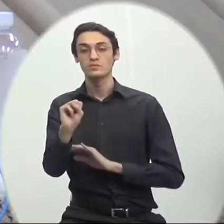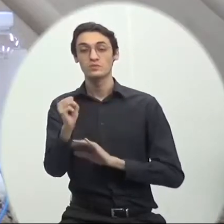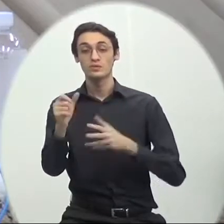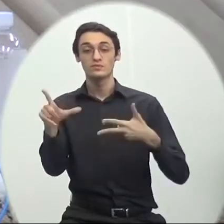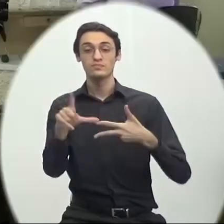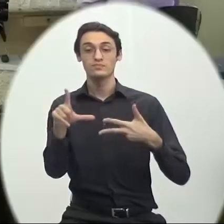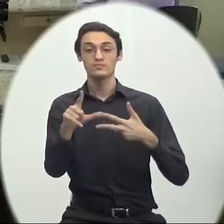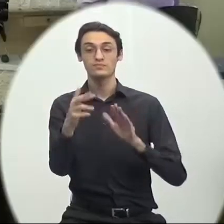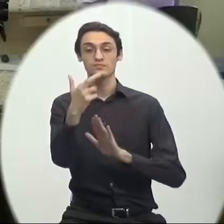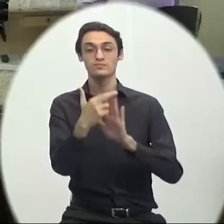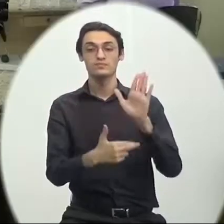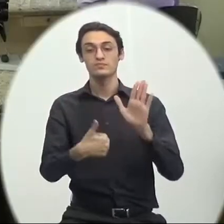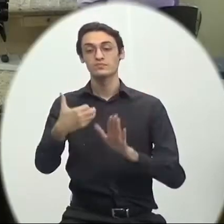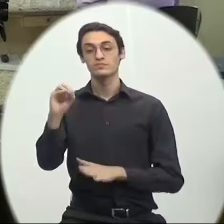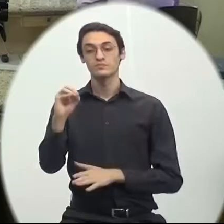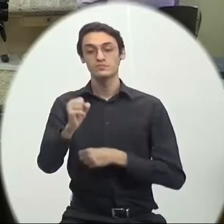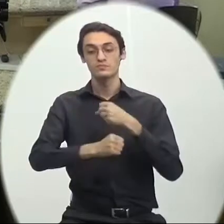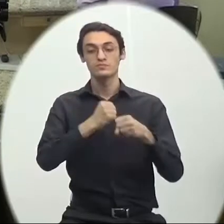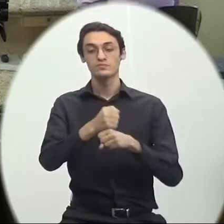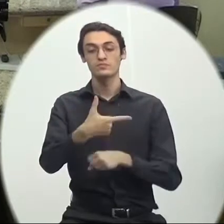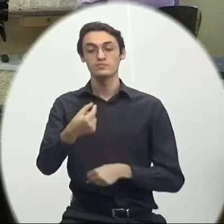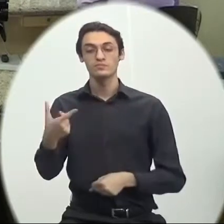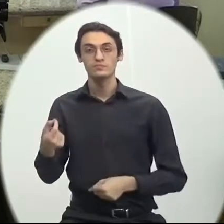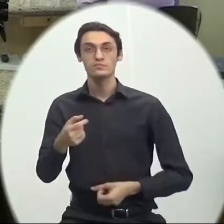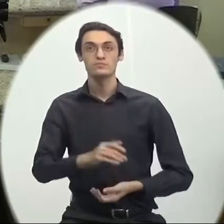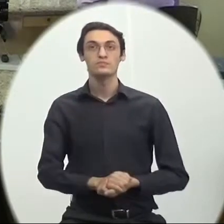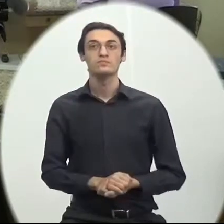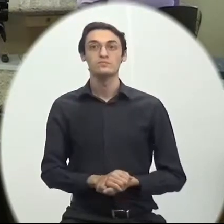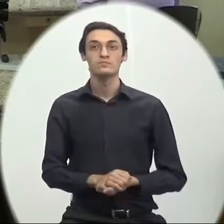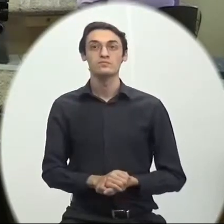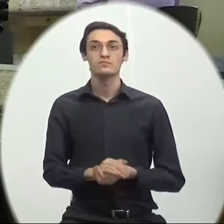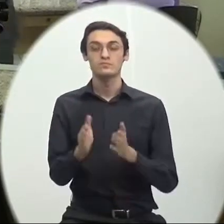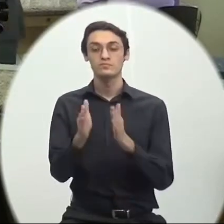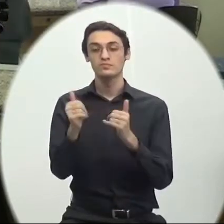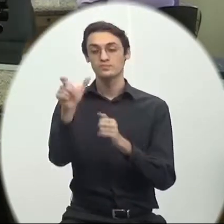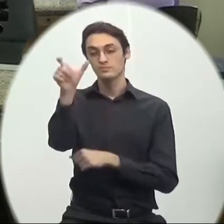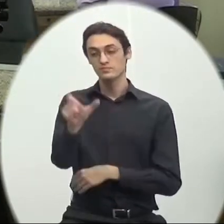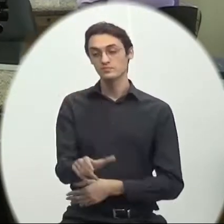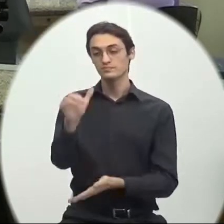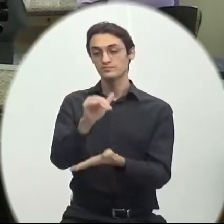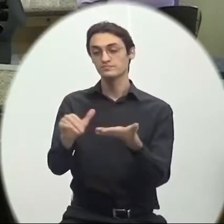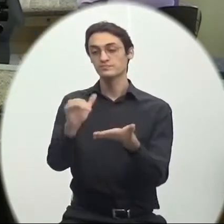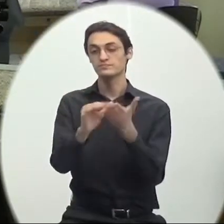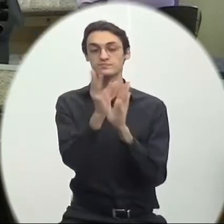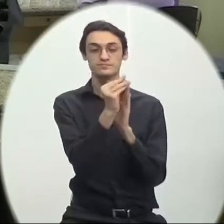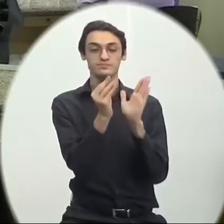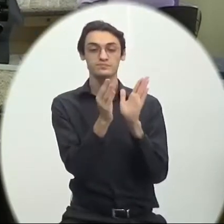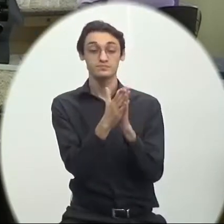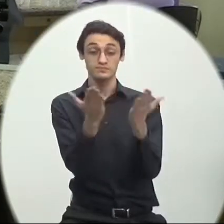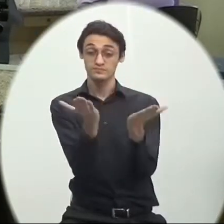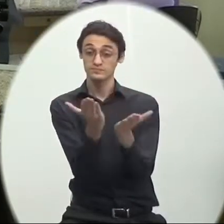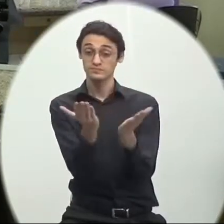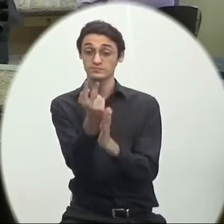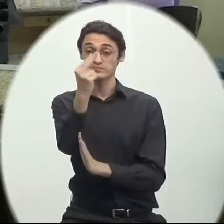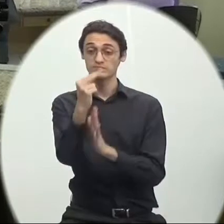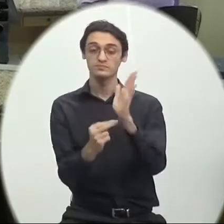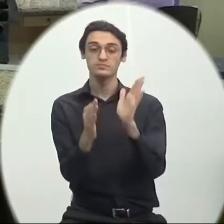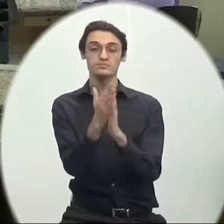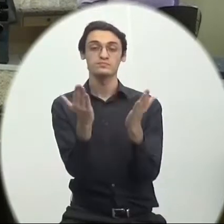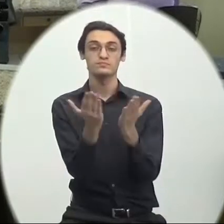legislatura, conforme resolução número 10 de 2020. Solicito ao senhor secretário que faça a leitura da Bíblia.